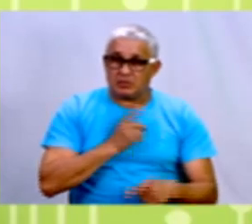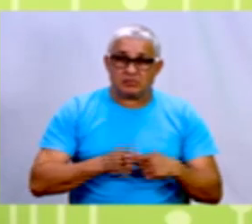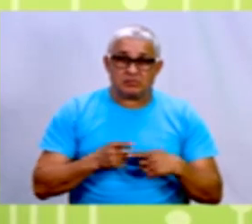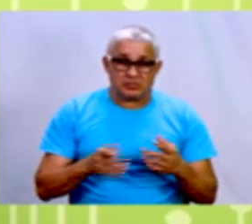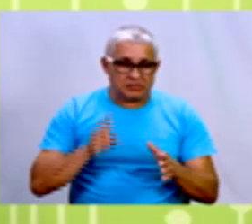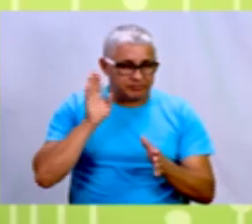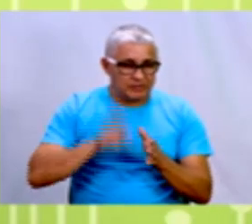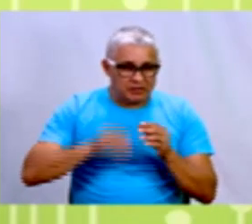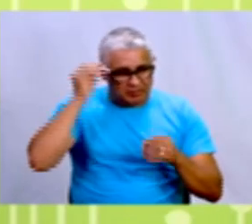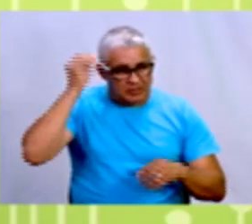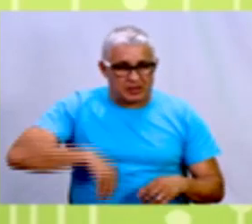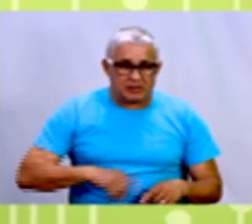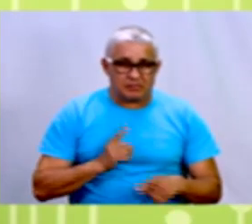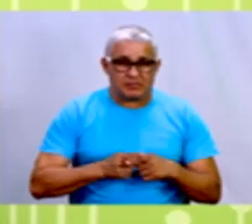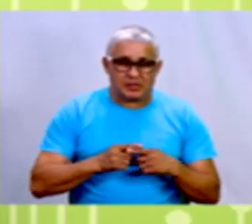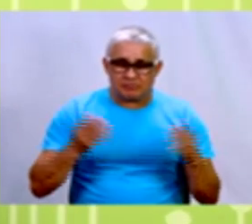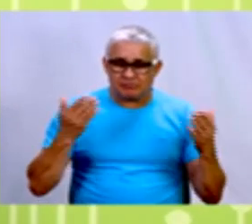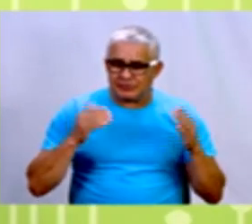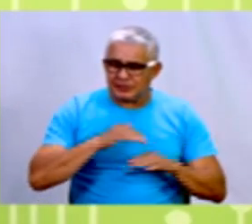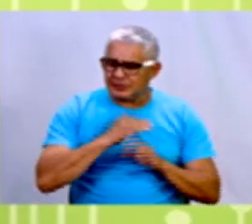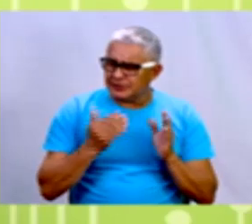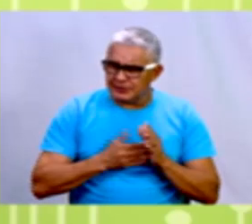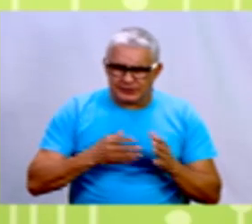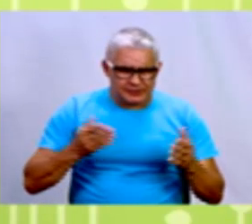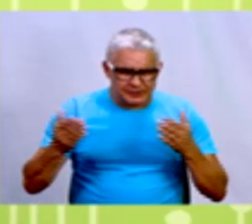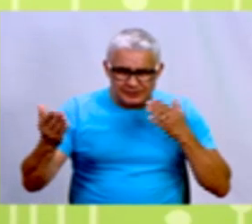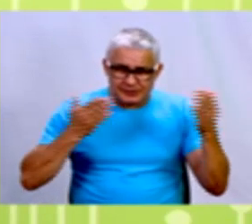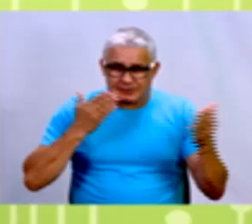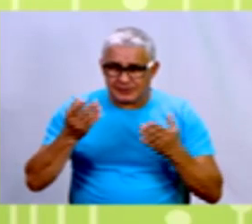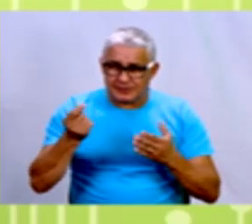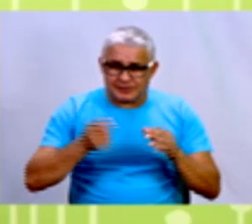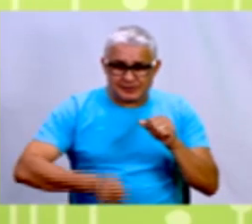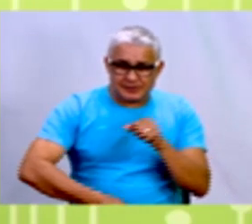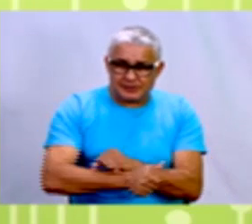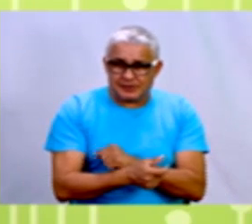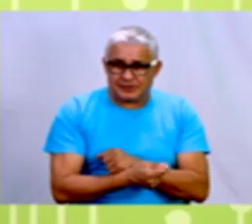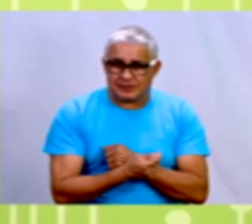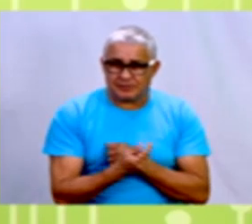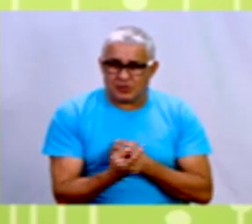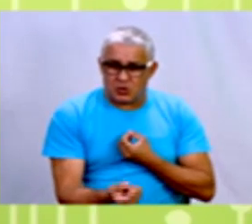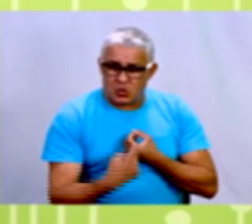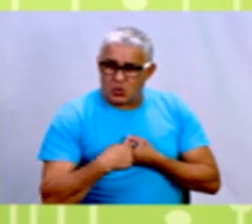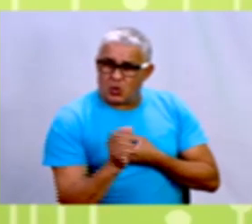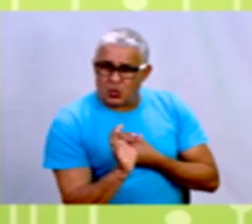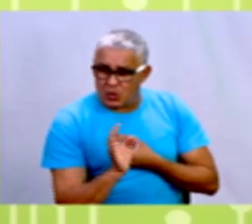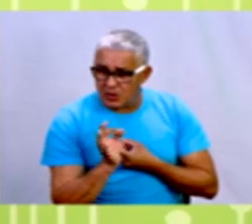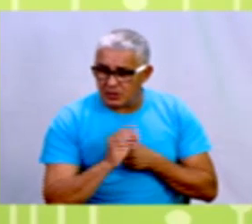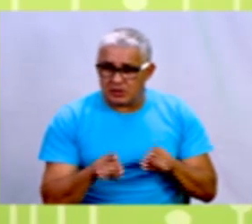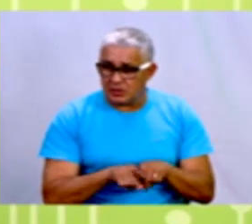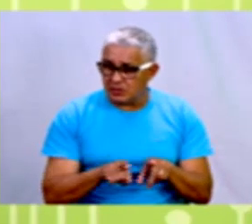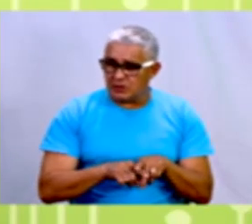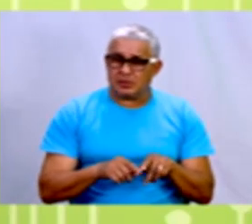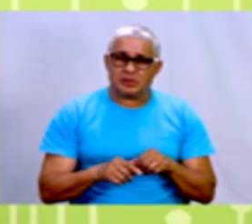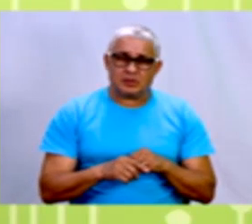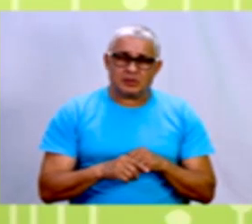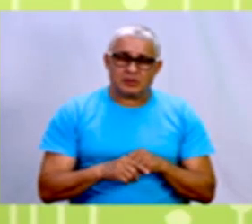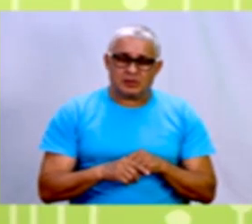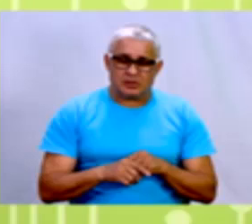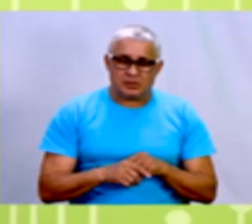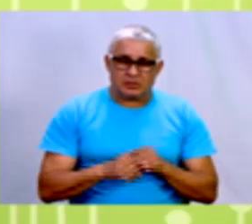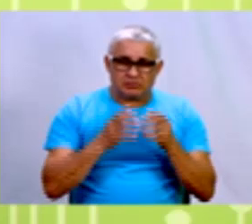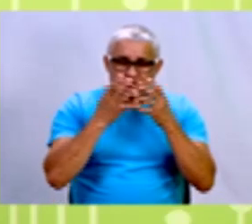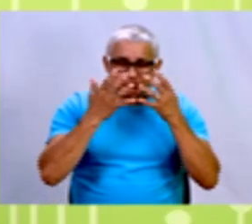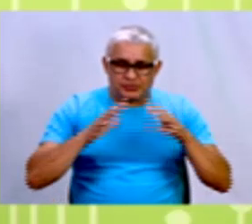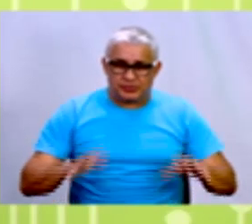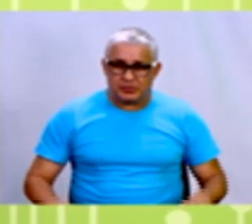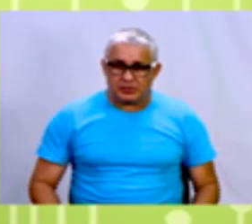fazer toda uma análise, vai fazer todo um investimento para não ter nem lucro e nem prejuízo, e vai ficar,